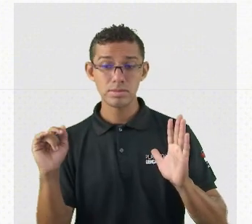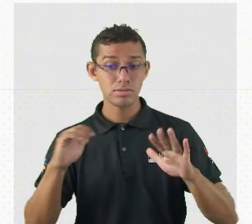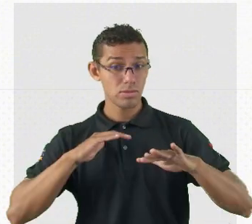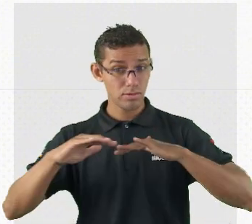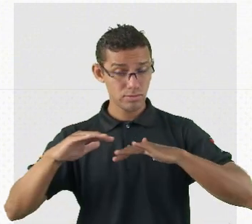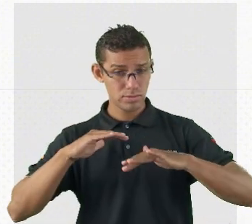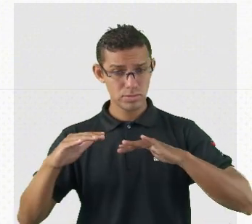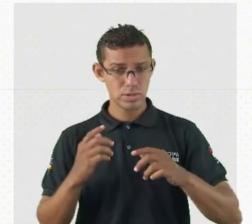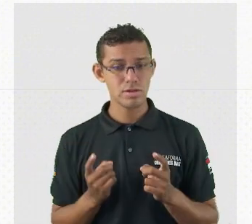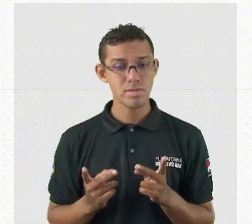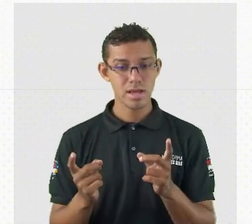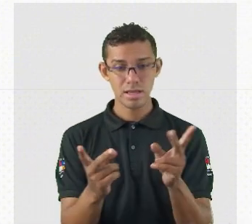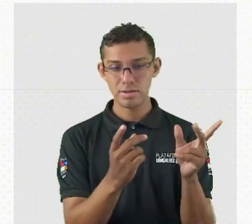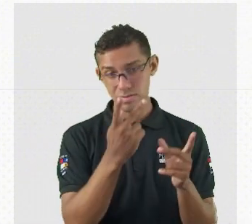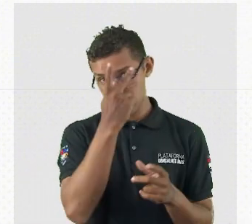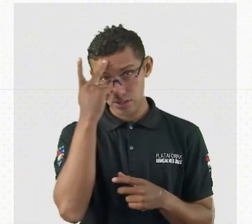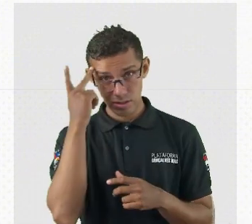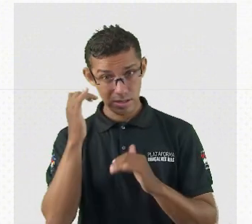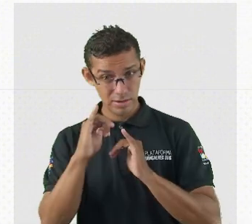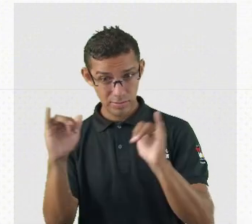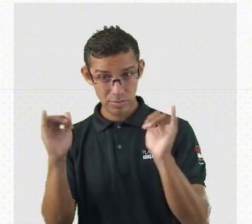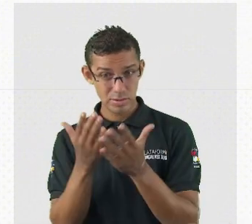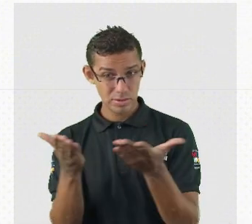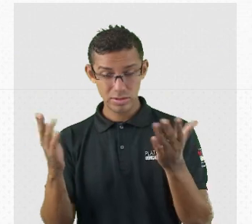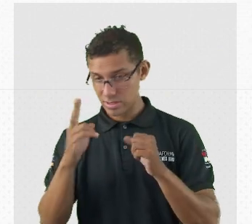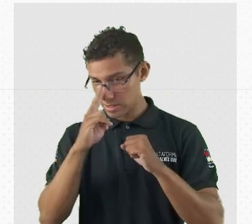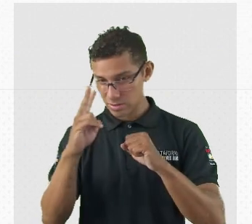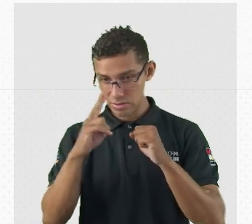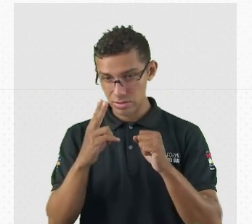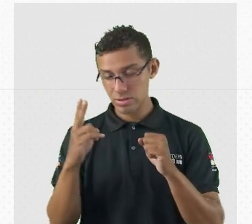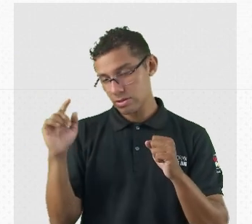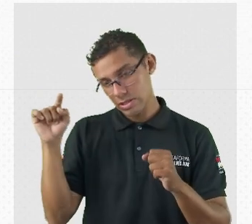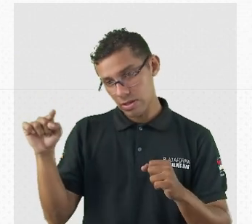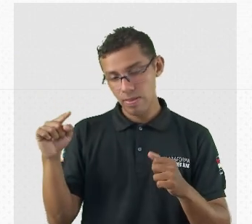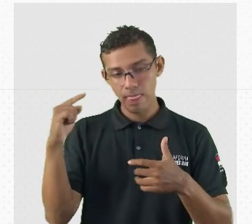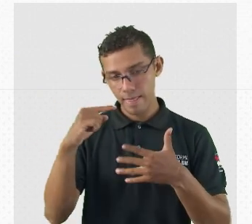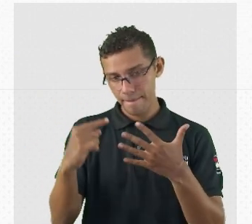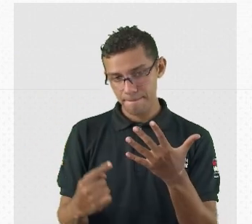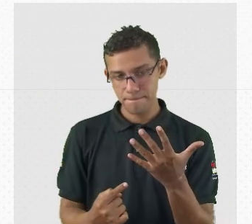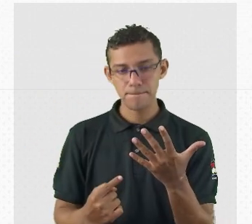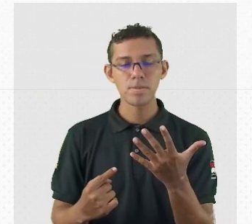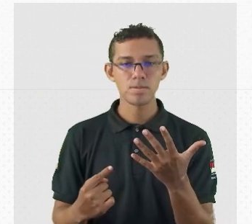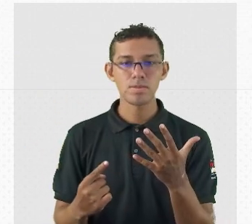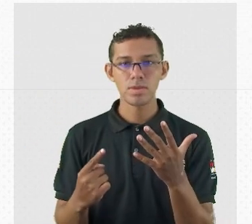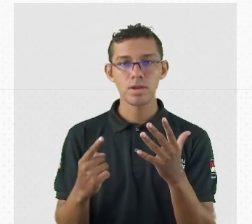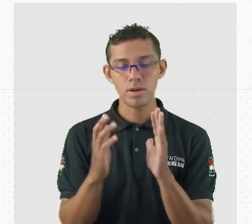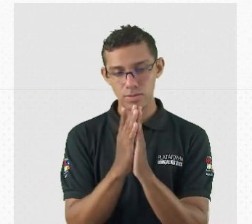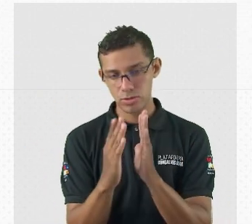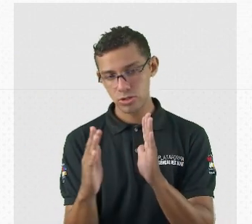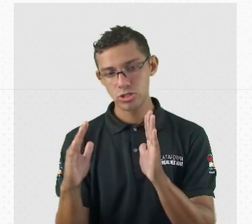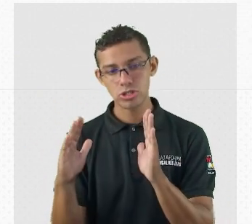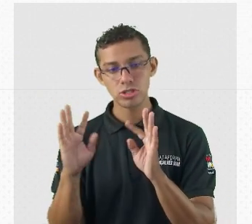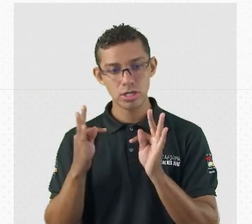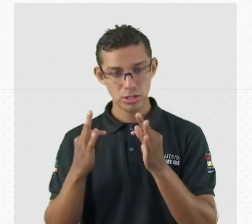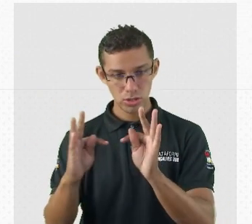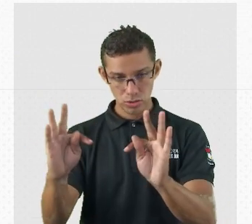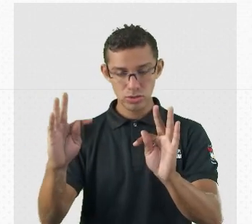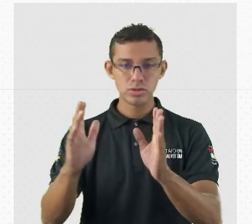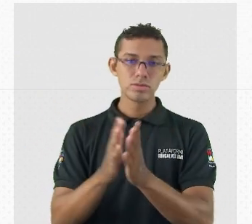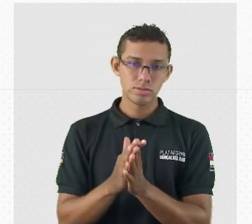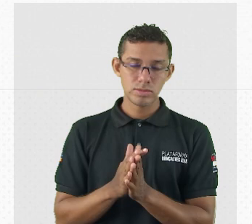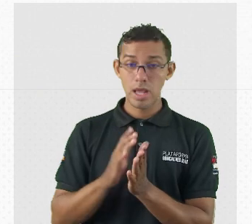de mercadorias, pessoas, informações se potencializa devido a esse processo de desenvolvimento tecnológico. E